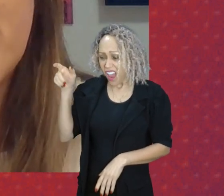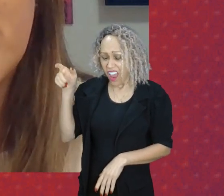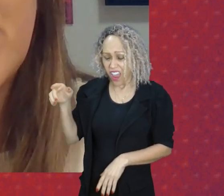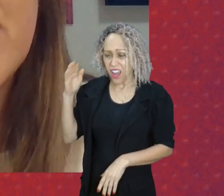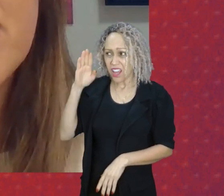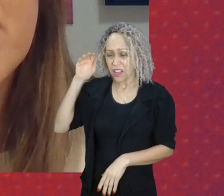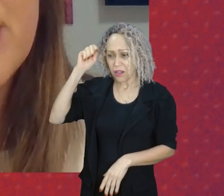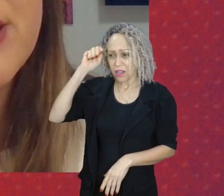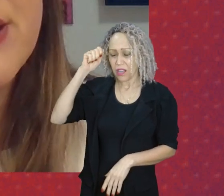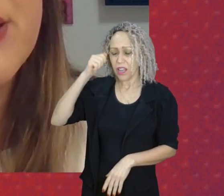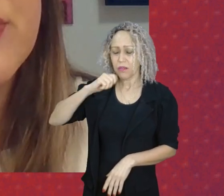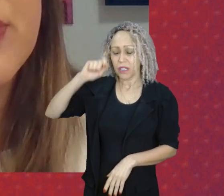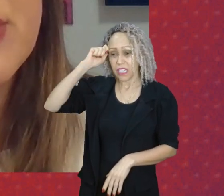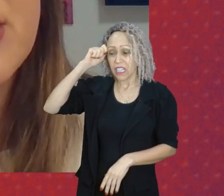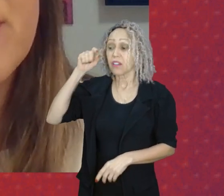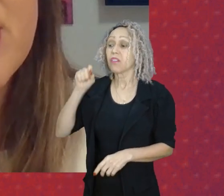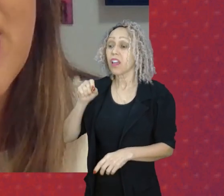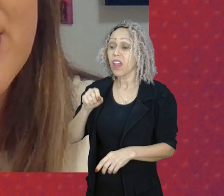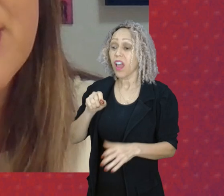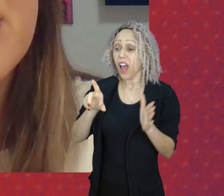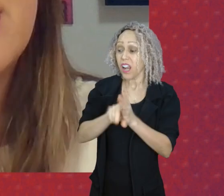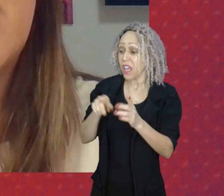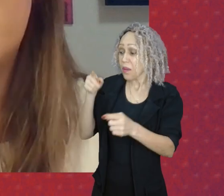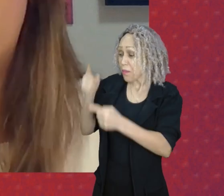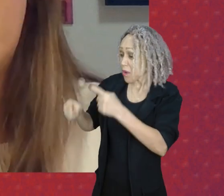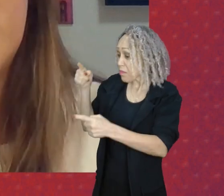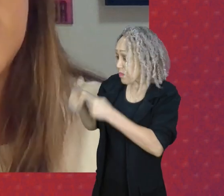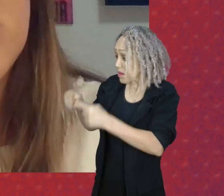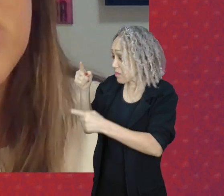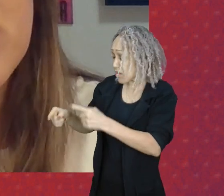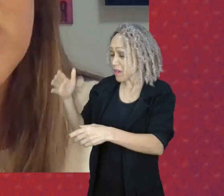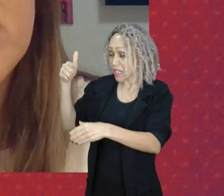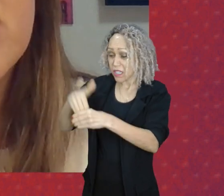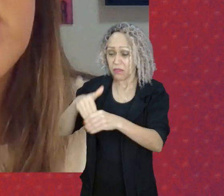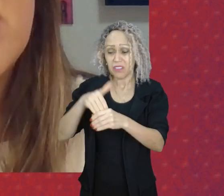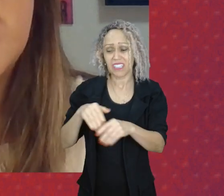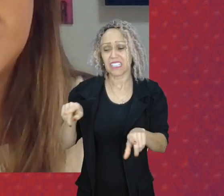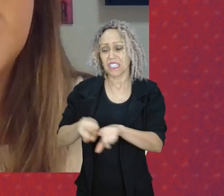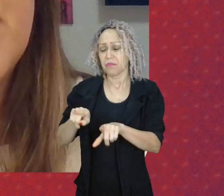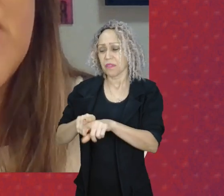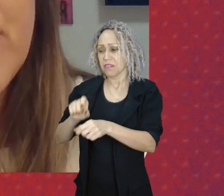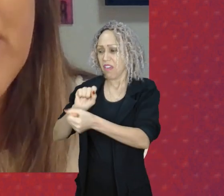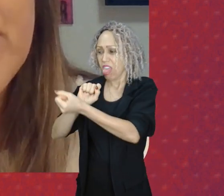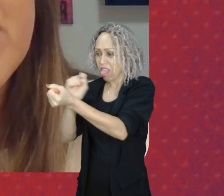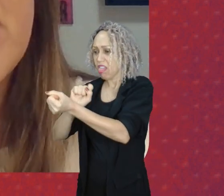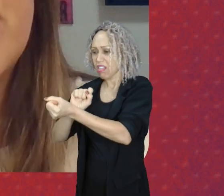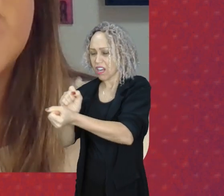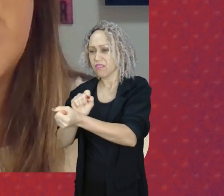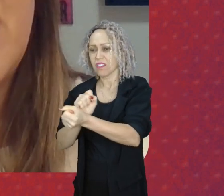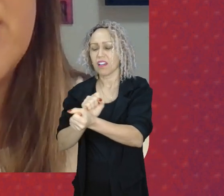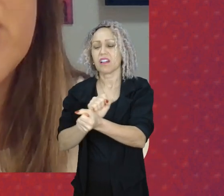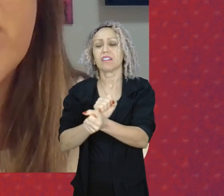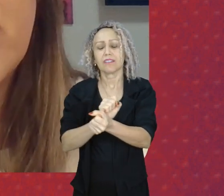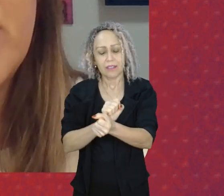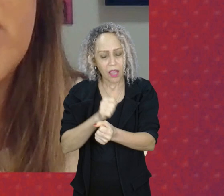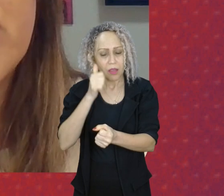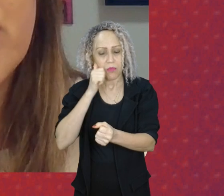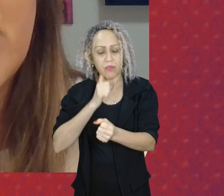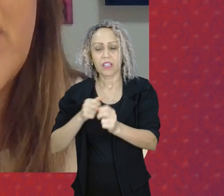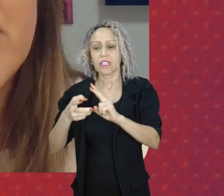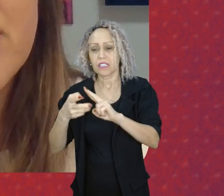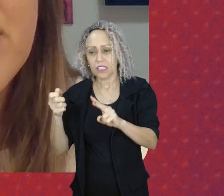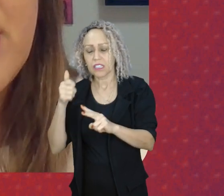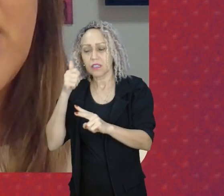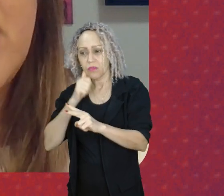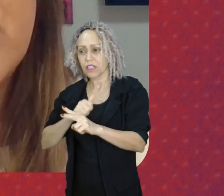votar e serem votadas, as mulheres negras foram escravizadas, as mulheres indígenas, né, também foram escravizadas, tiveram